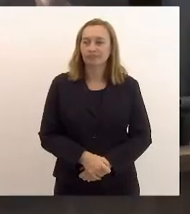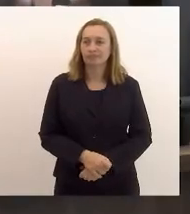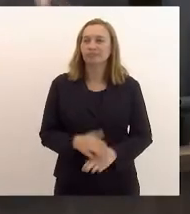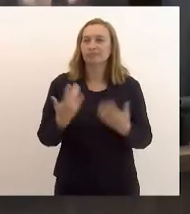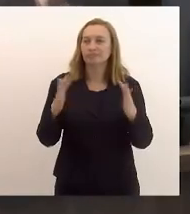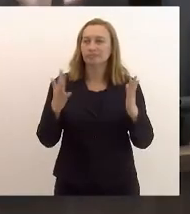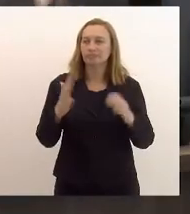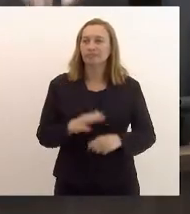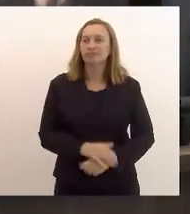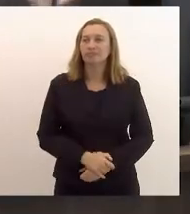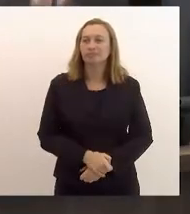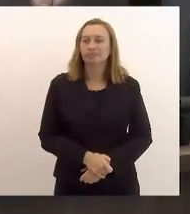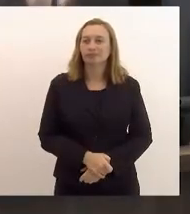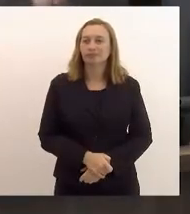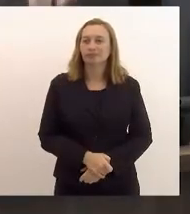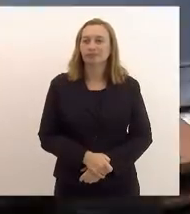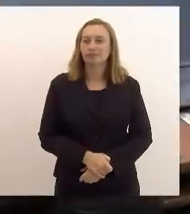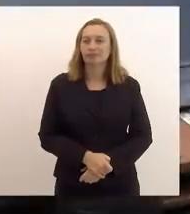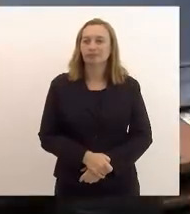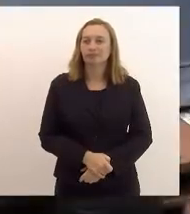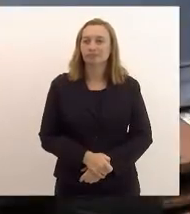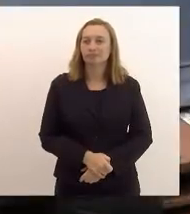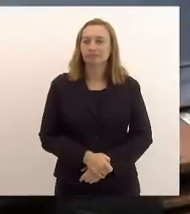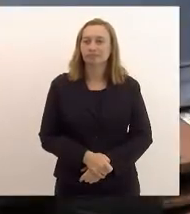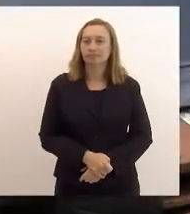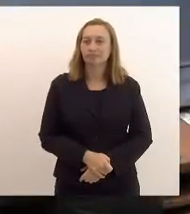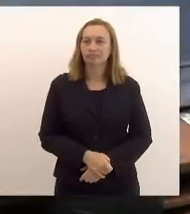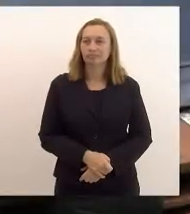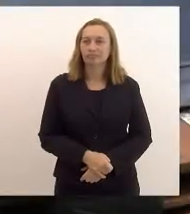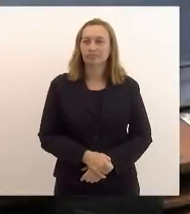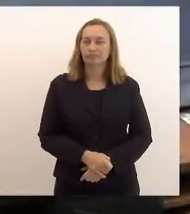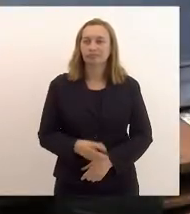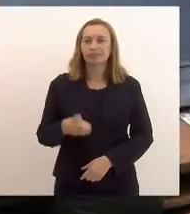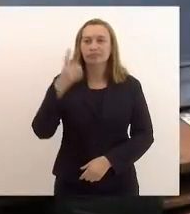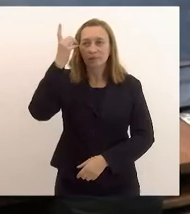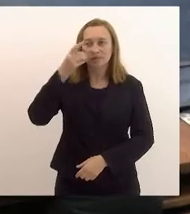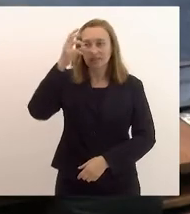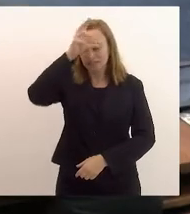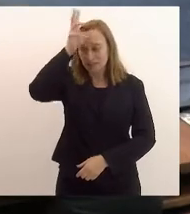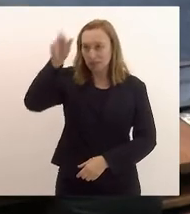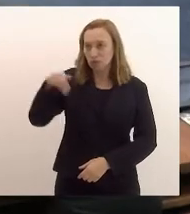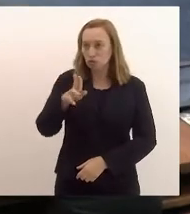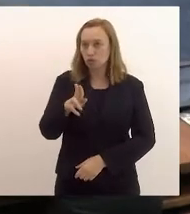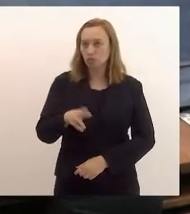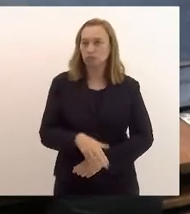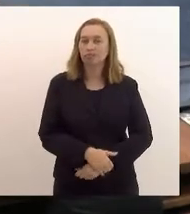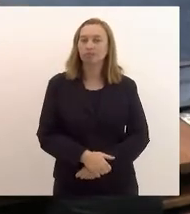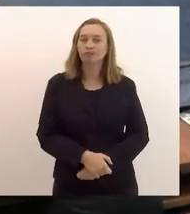é uma palavra tá da tia Ju